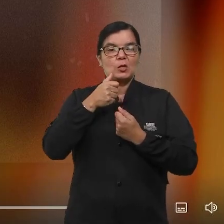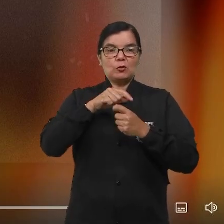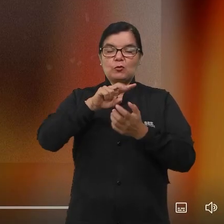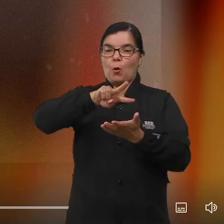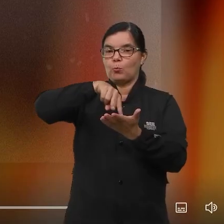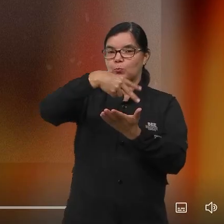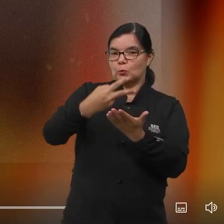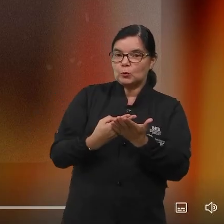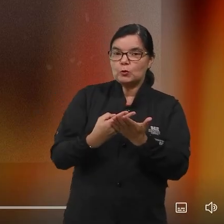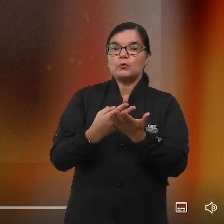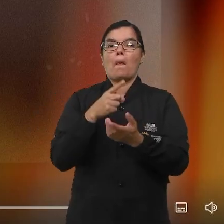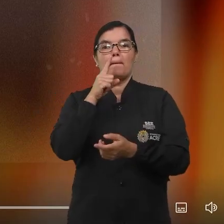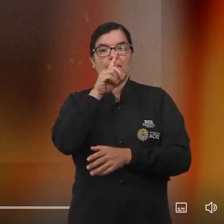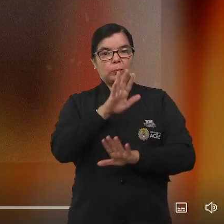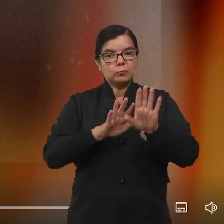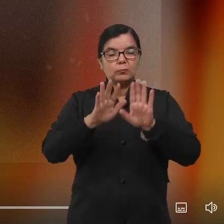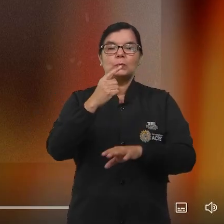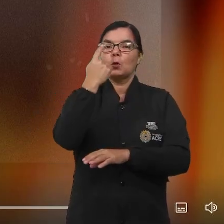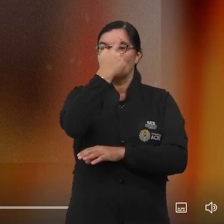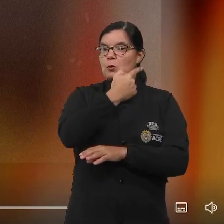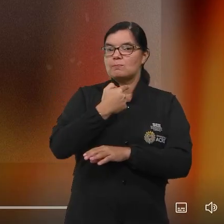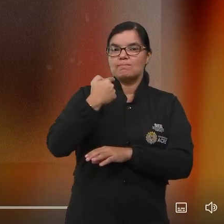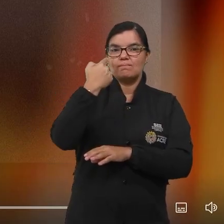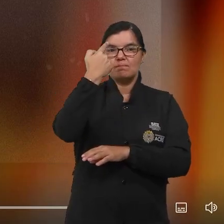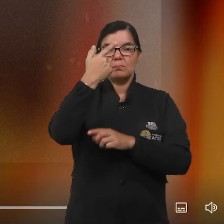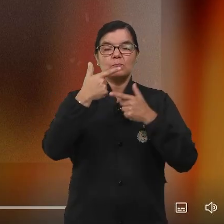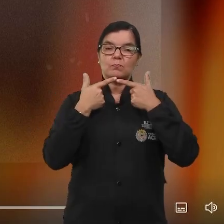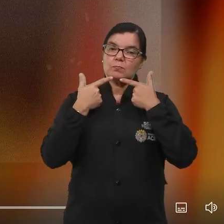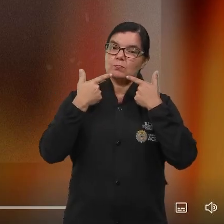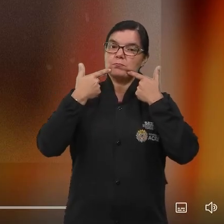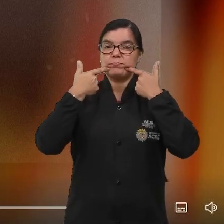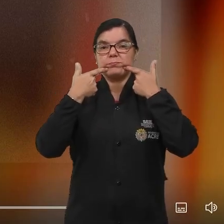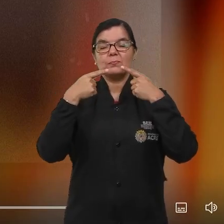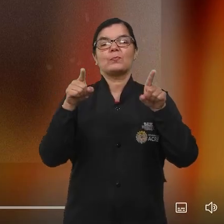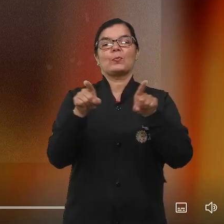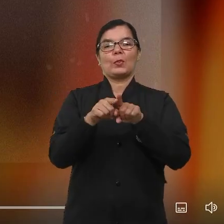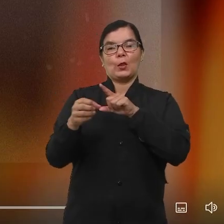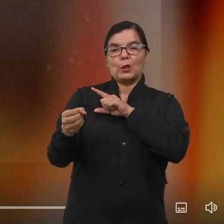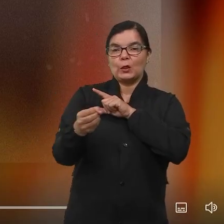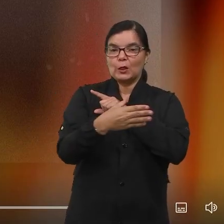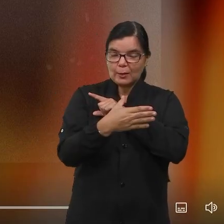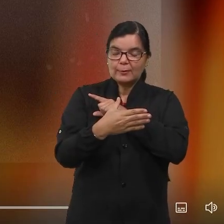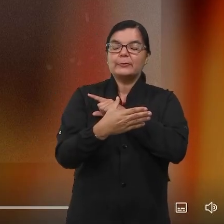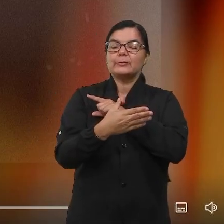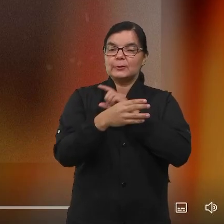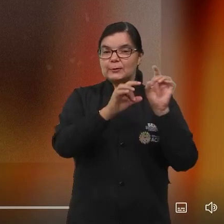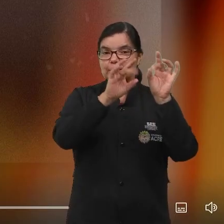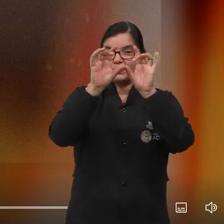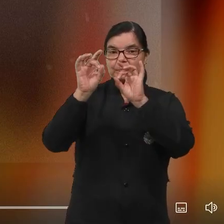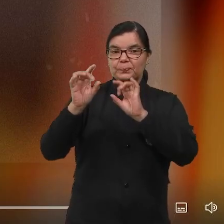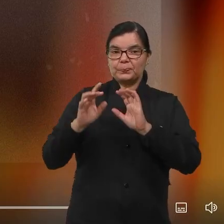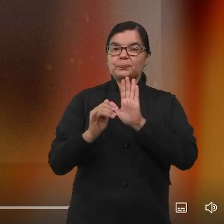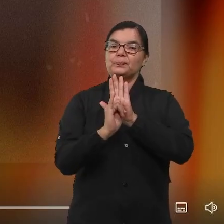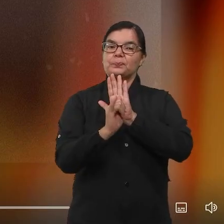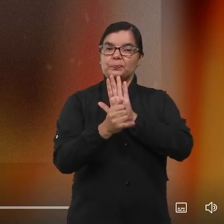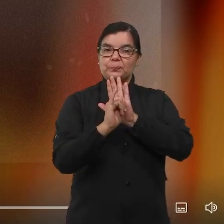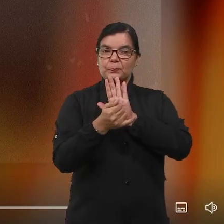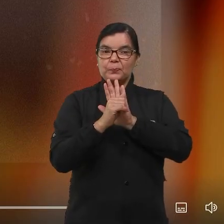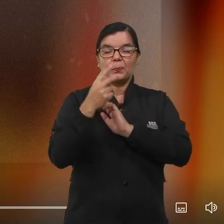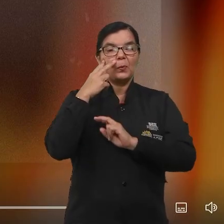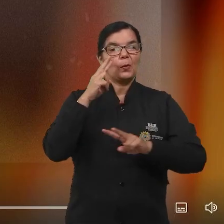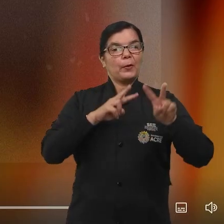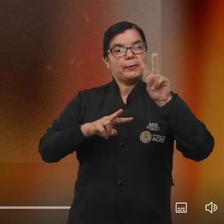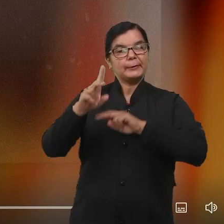acrobacias perigosas e o seu rosto impassível, inovou no uso de efeitos especiais e narrativas